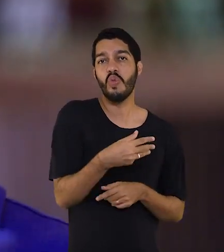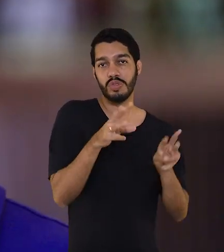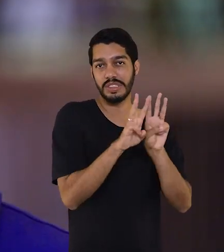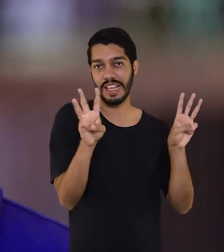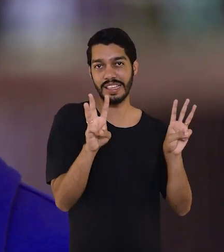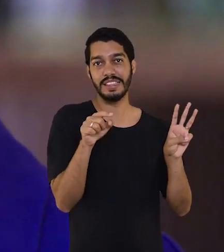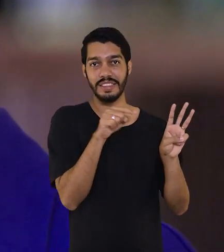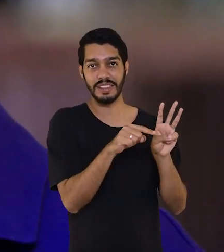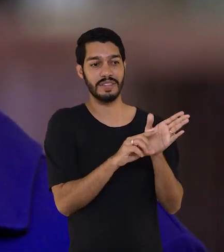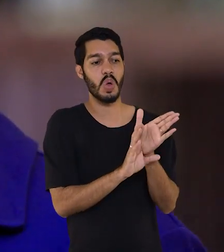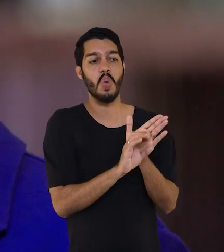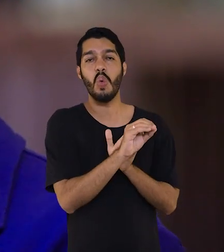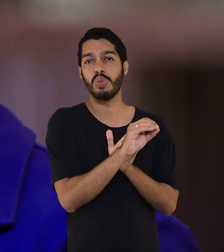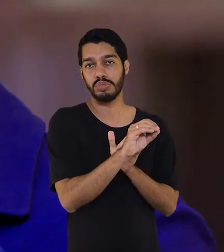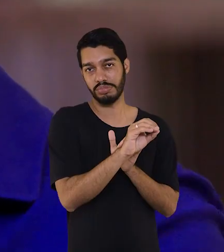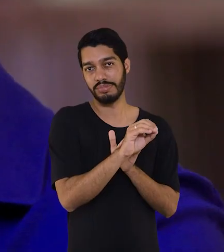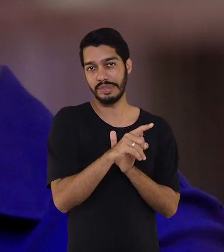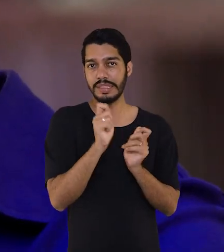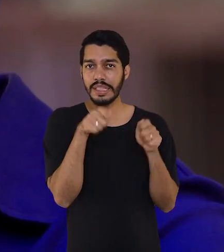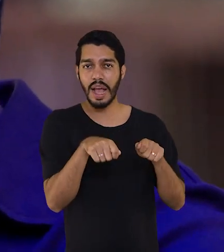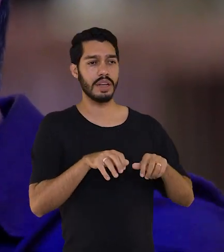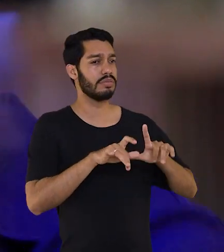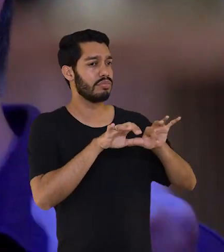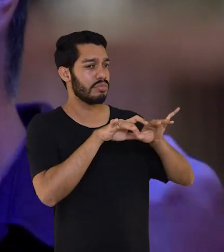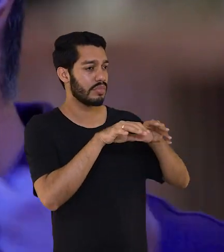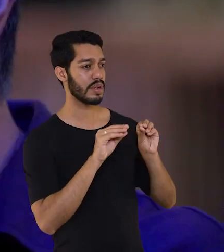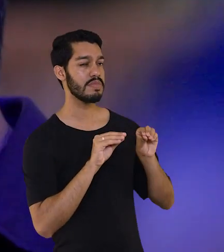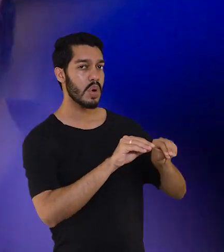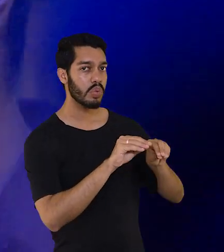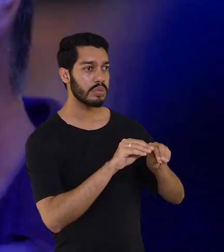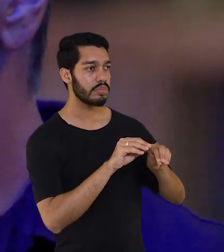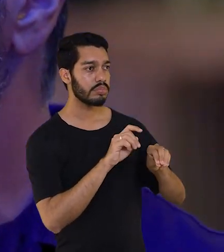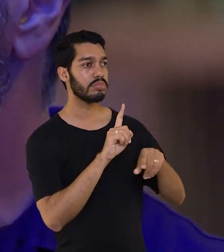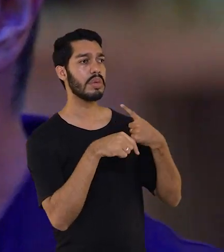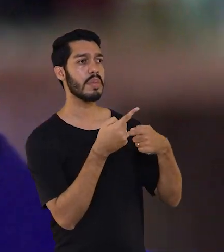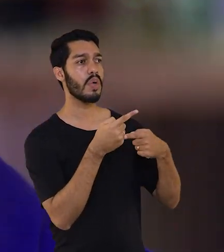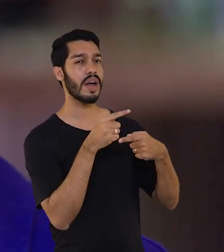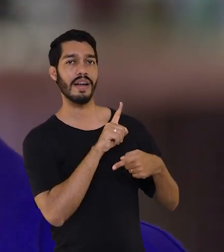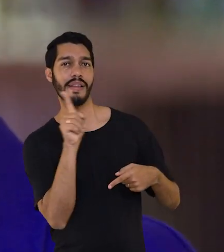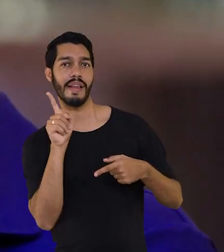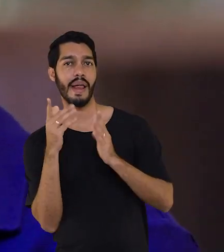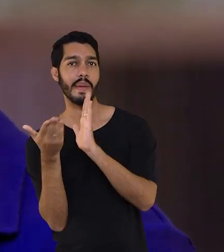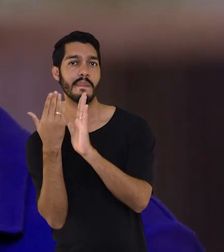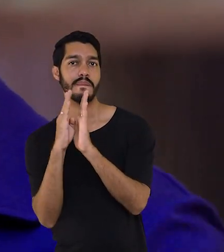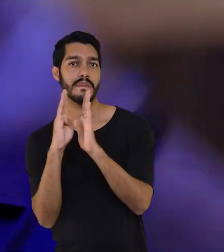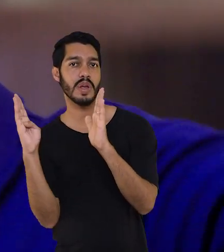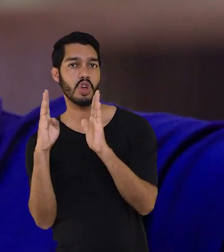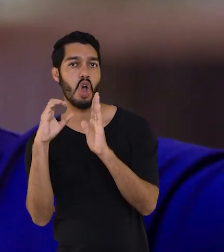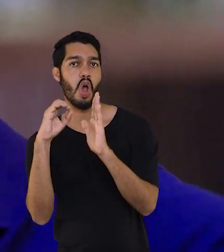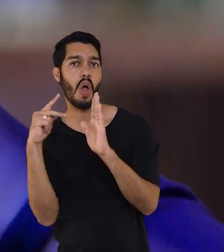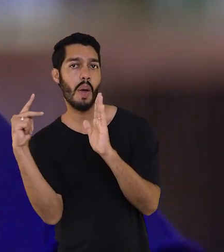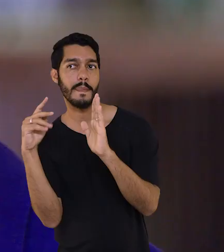novo chamado Google, onde você podia colocar umas coisas ali e chegava a resposta muito mais rápido do que consultar, por